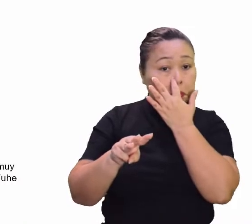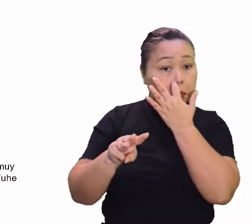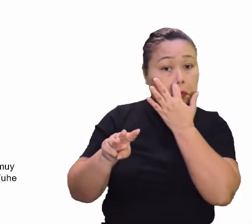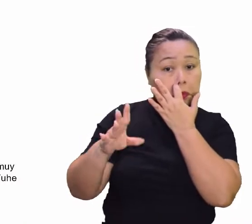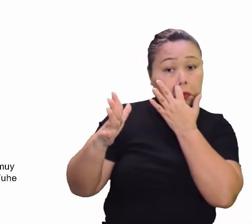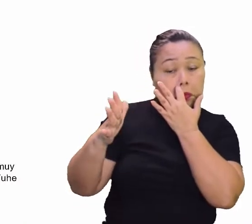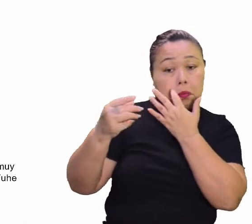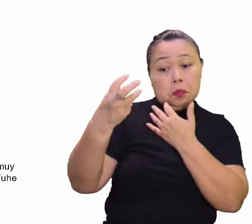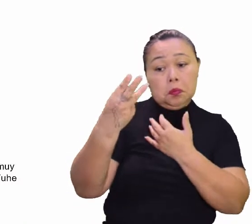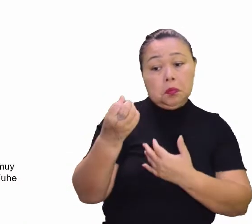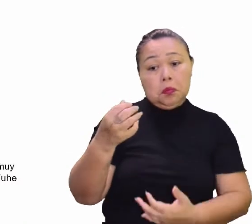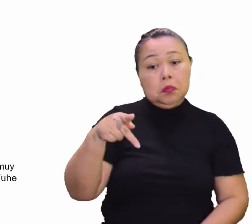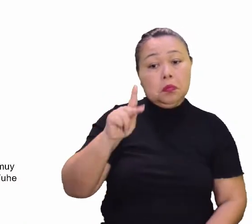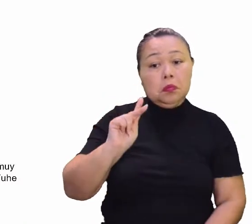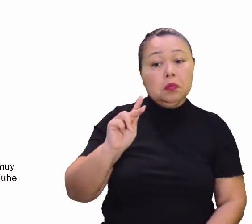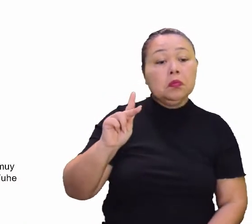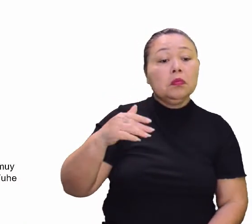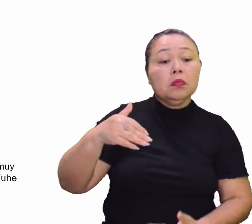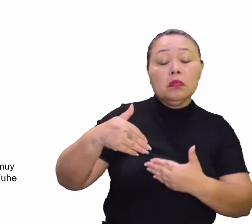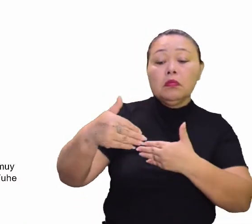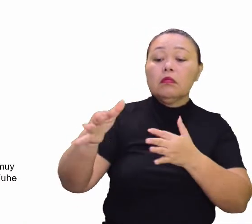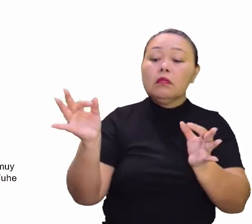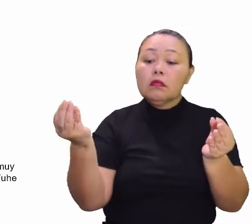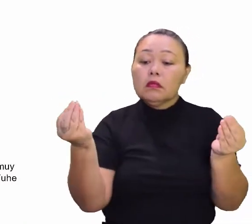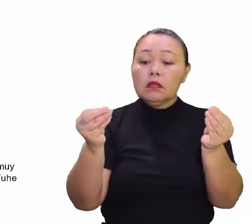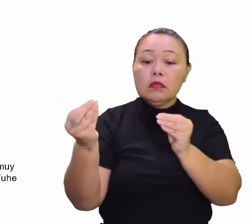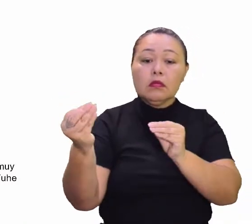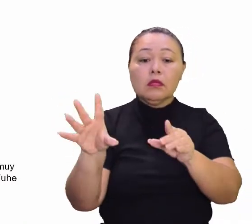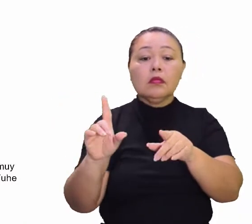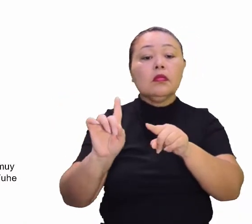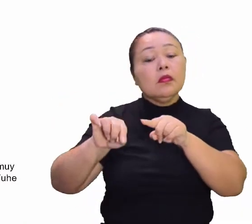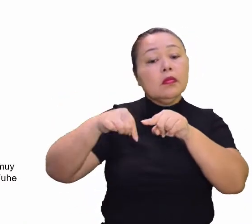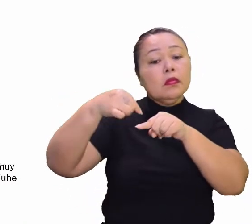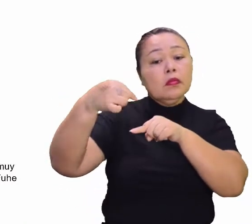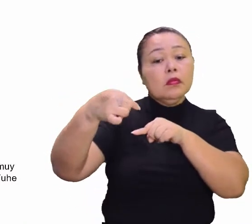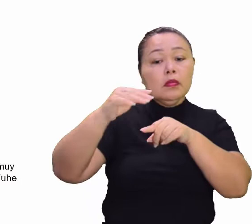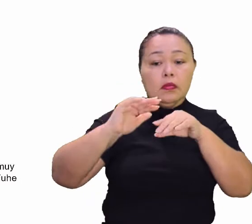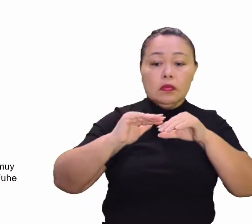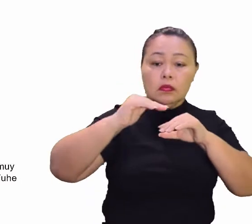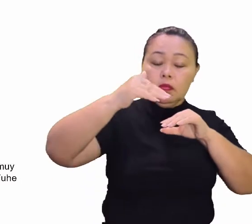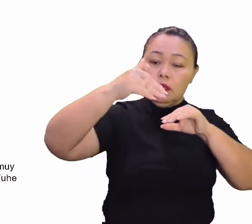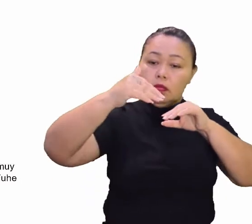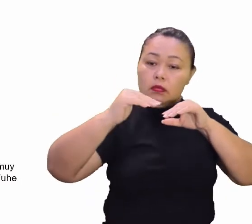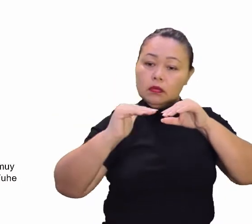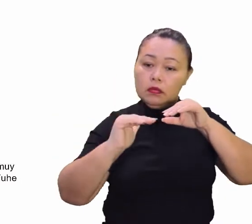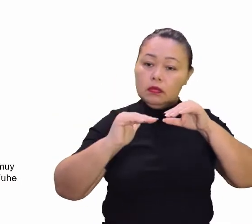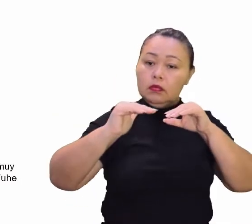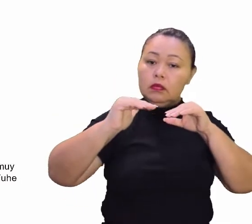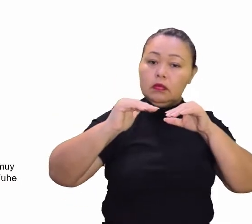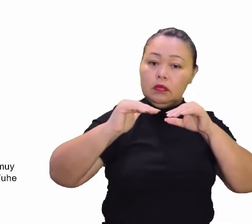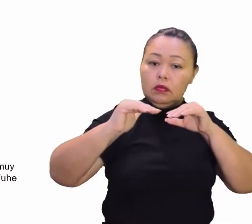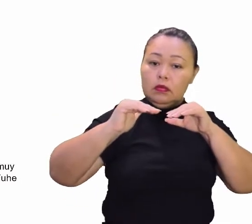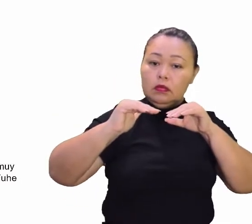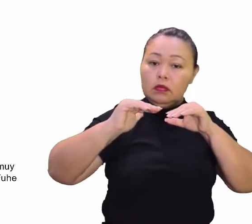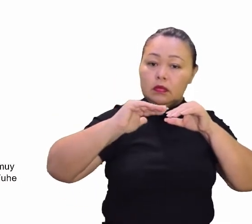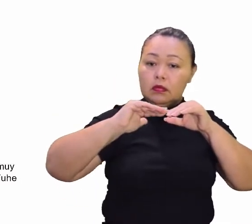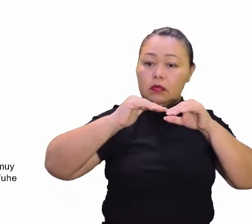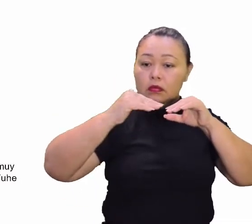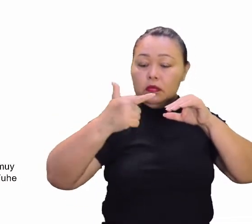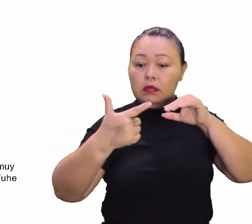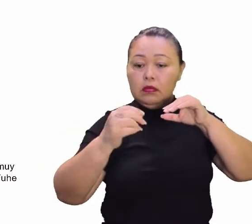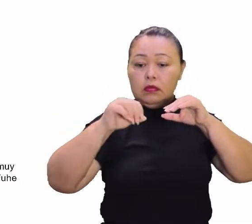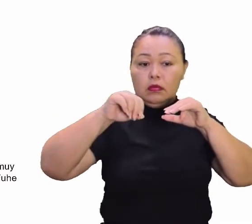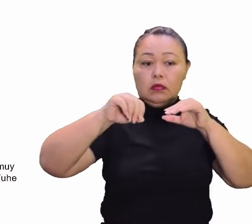trecho, ó, aproximadamente 360 quilômetros, a partir da sua formação, ele tem um desnível, que no caso é a declividade